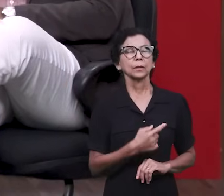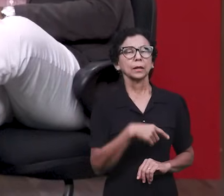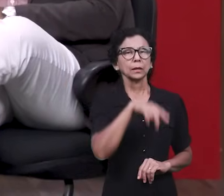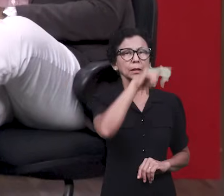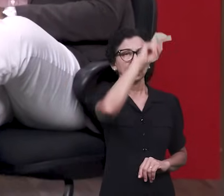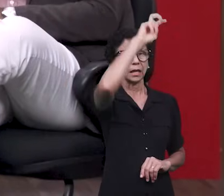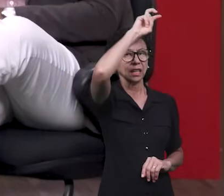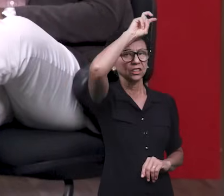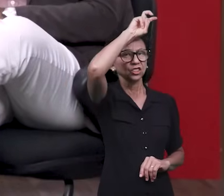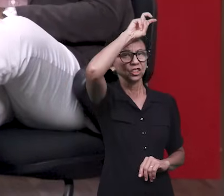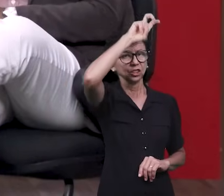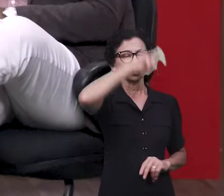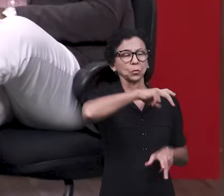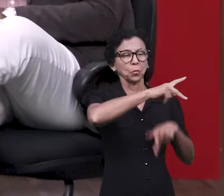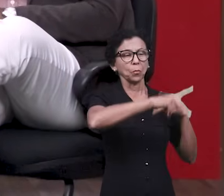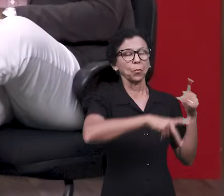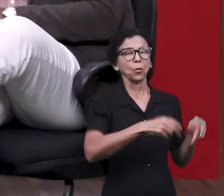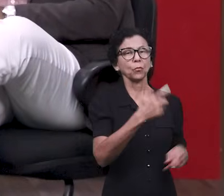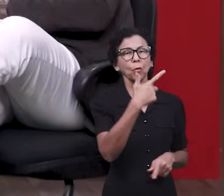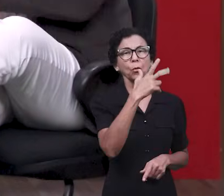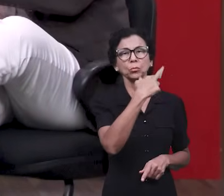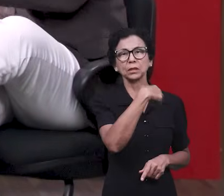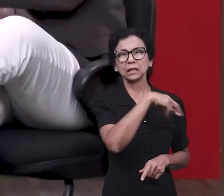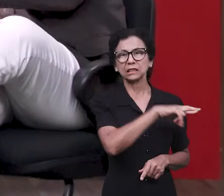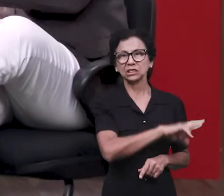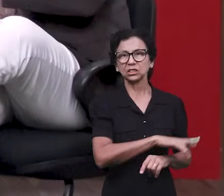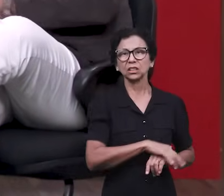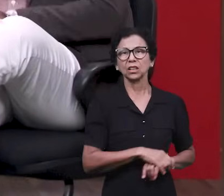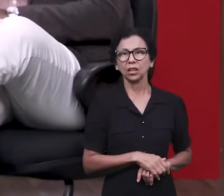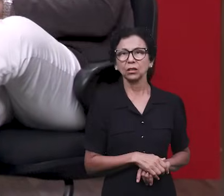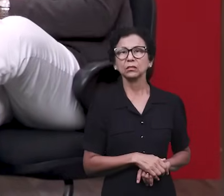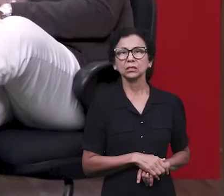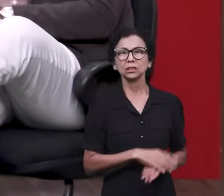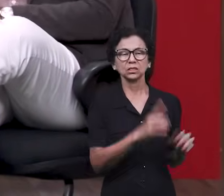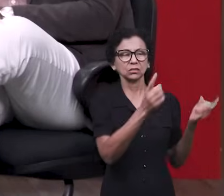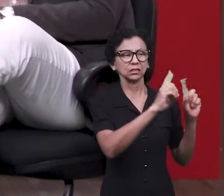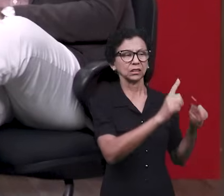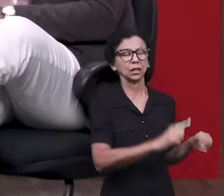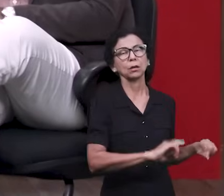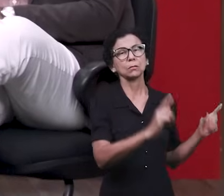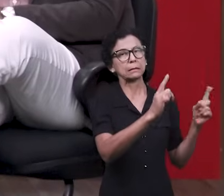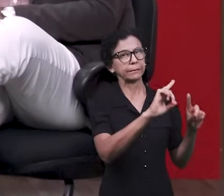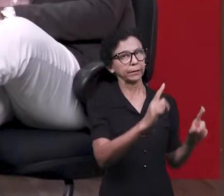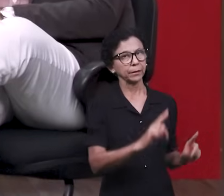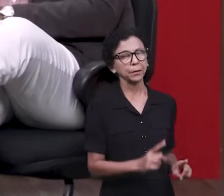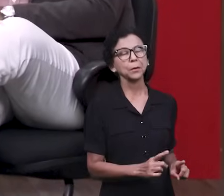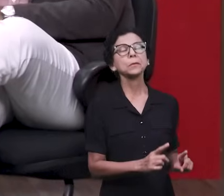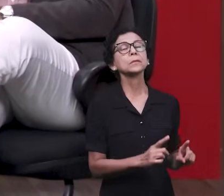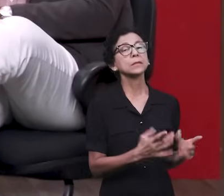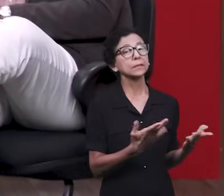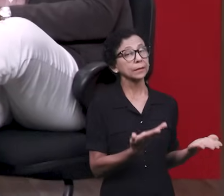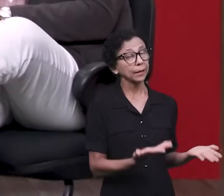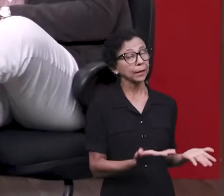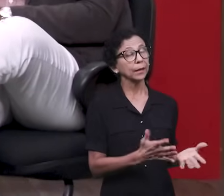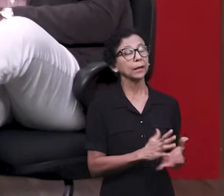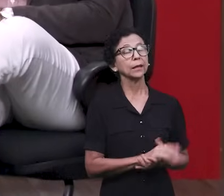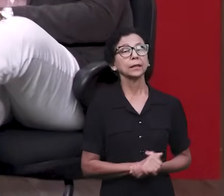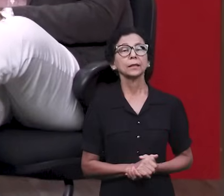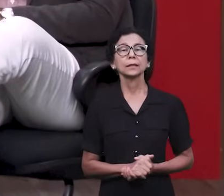outra cultura, uma outra religião. Crer em muitos deuses, né? Isso é importante. Crer em muitos deuses. E